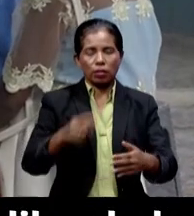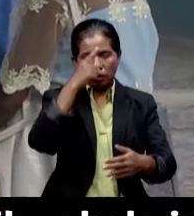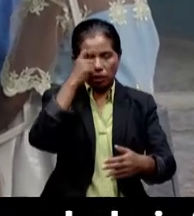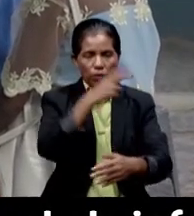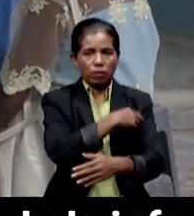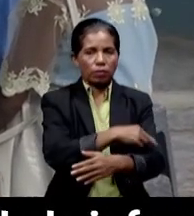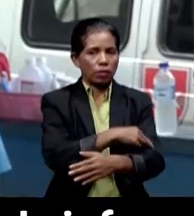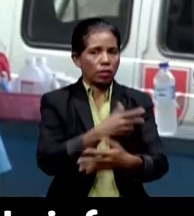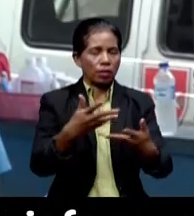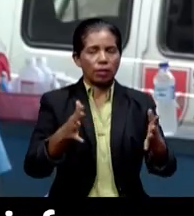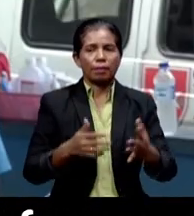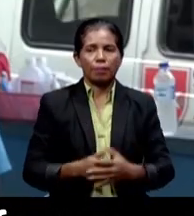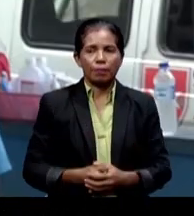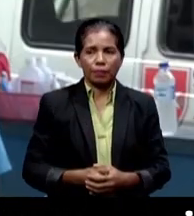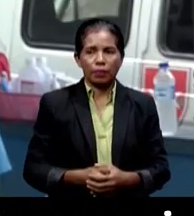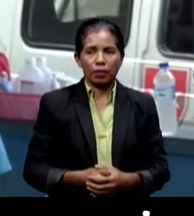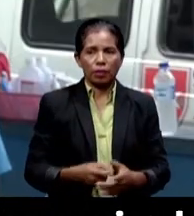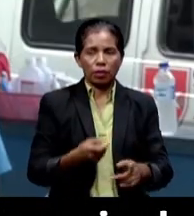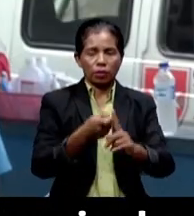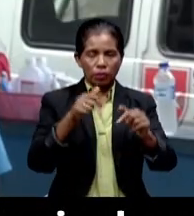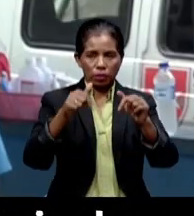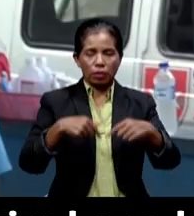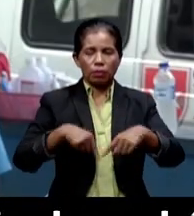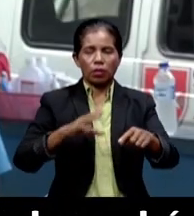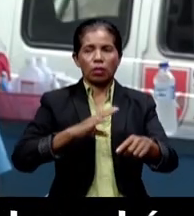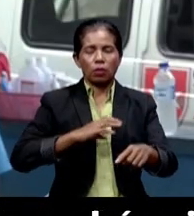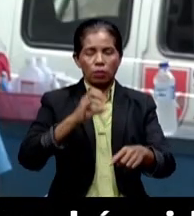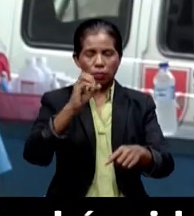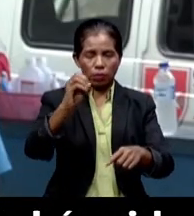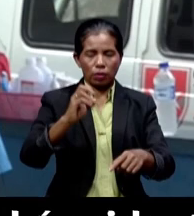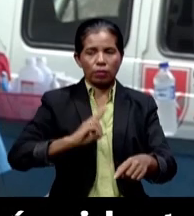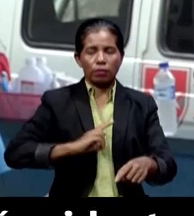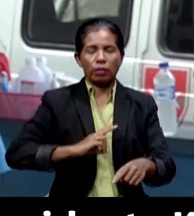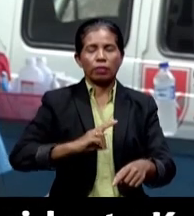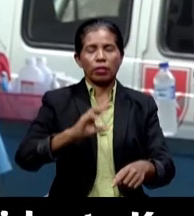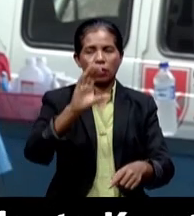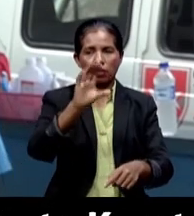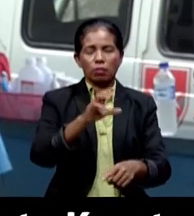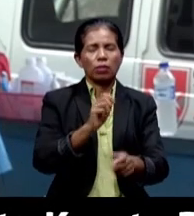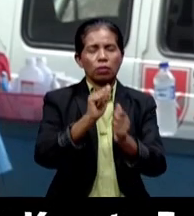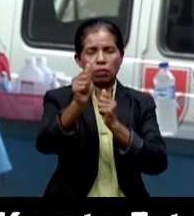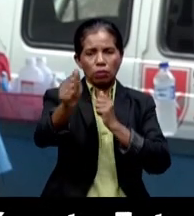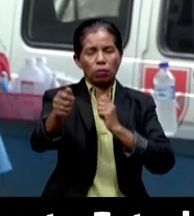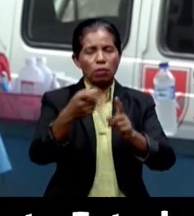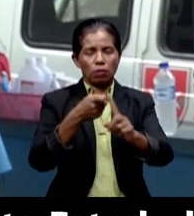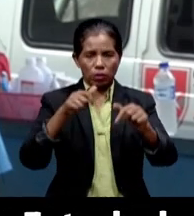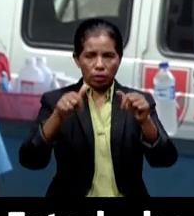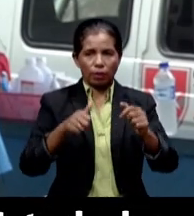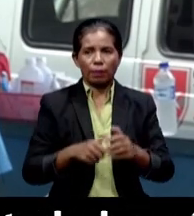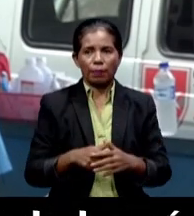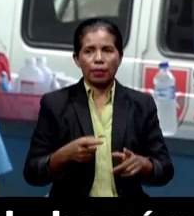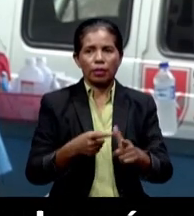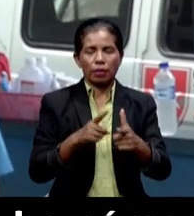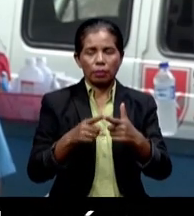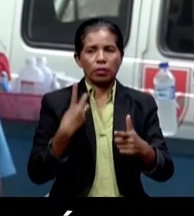laiha. Eu sempre ba consulta rusine ba Comoro ba Veracruz. Mai bem do que te vês, né? Depois a